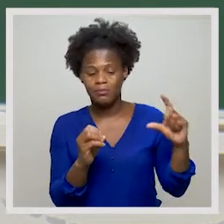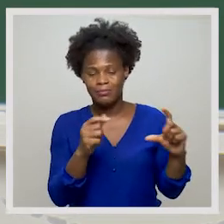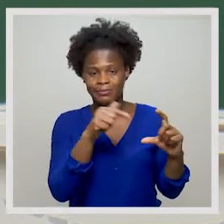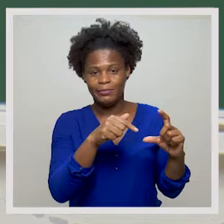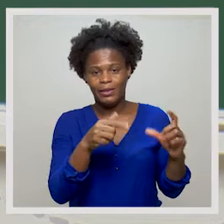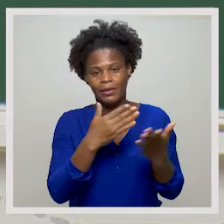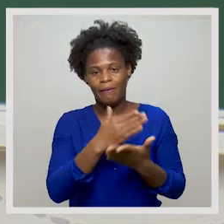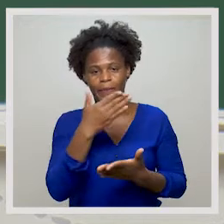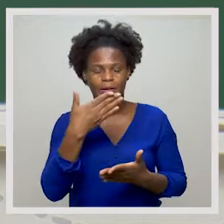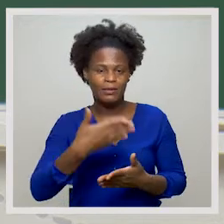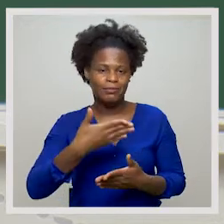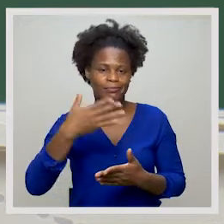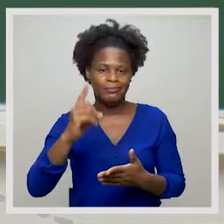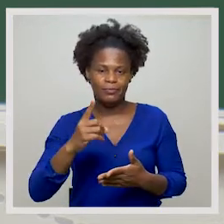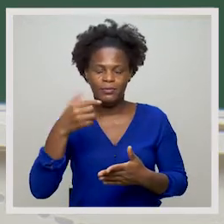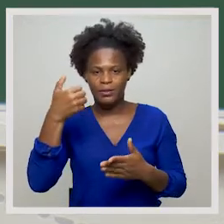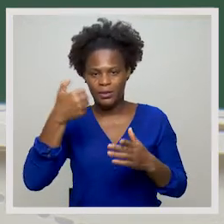160 a